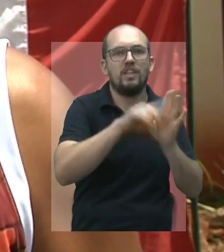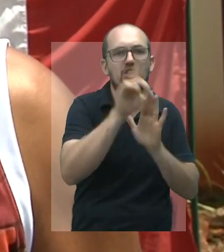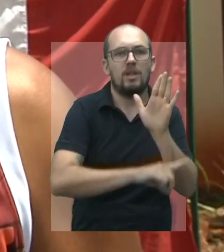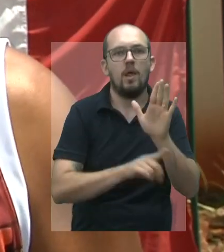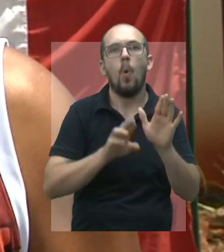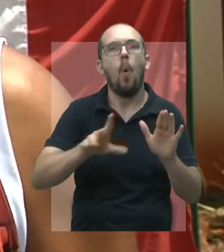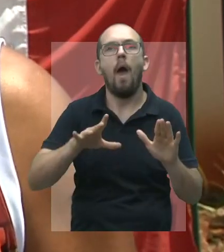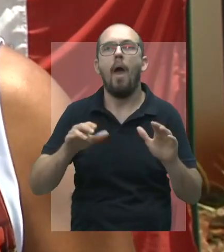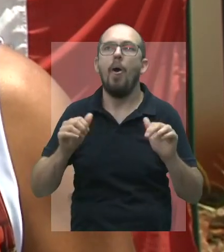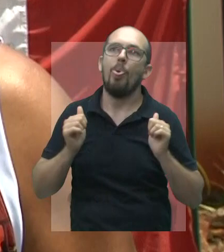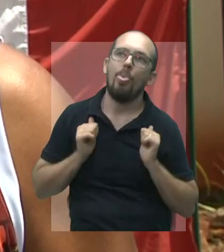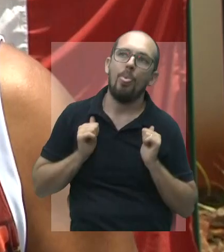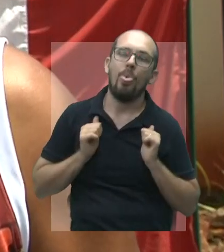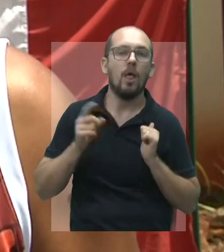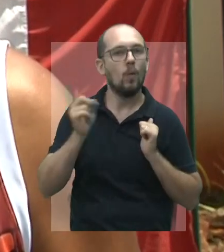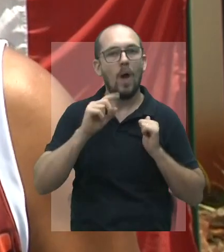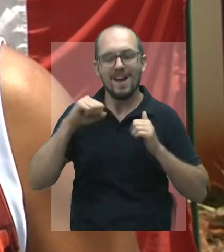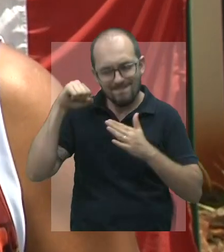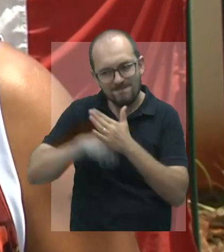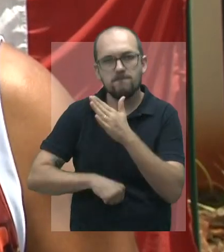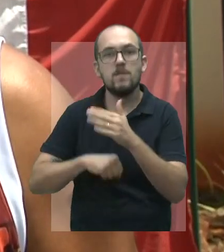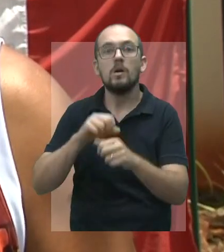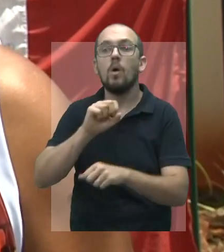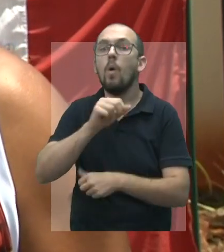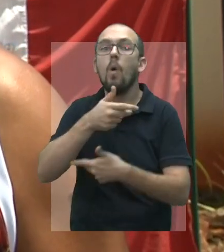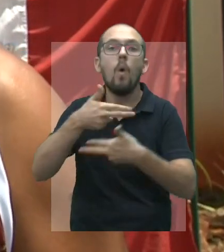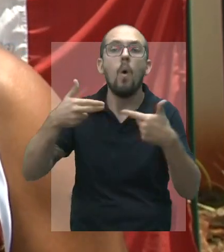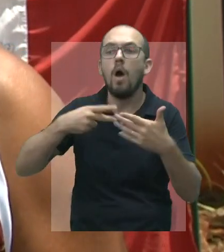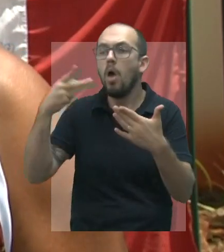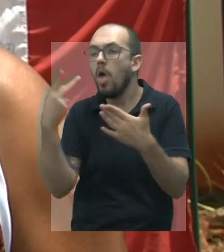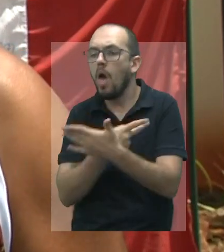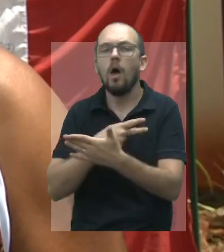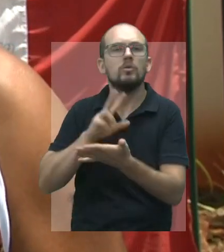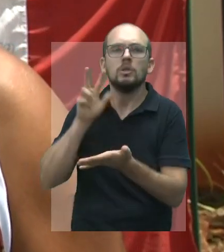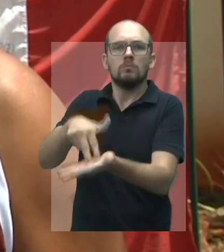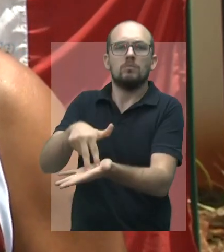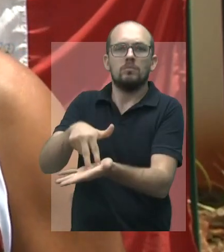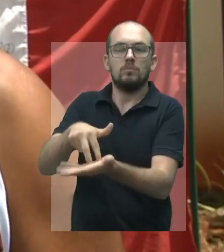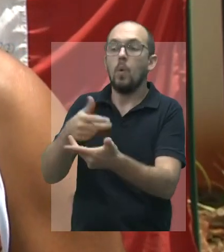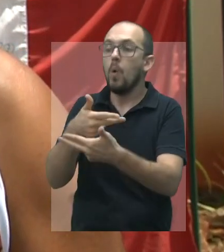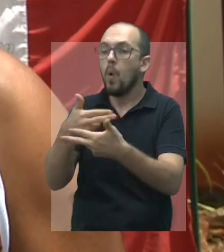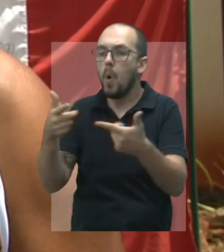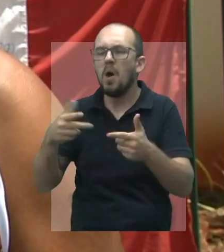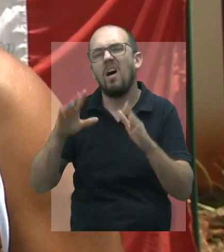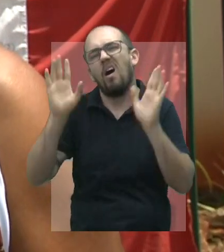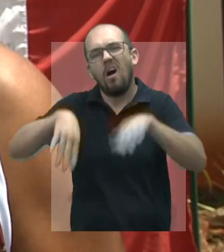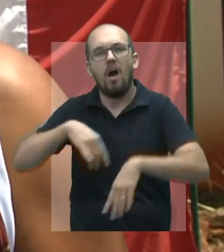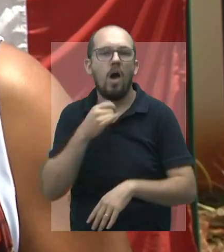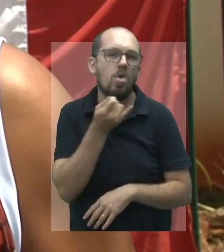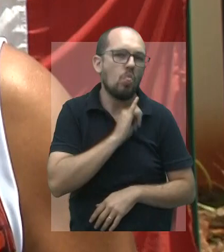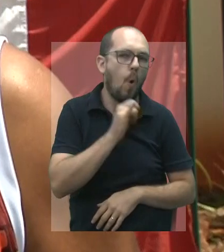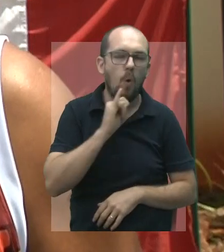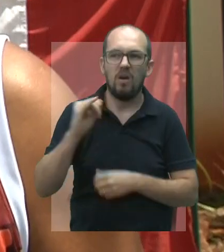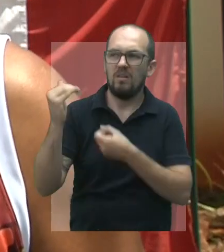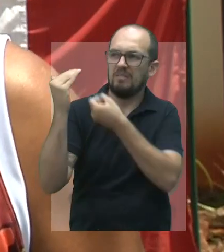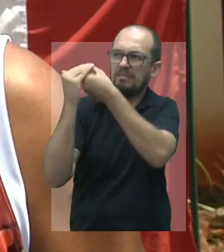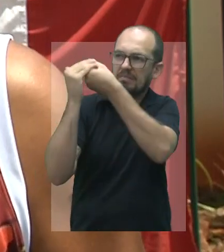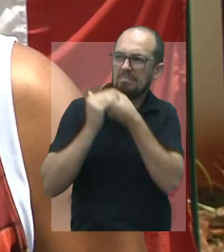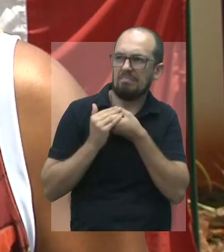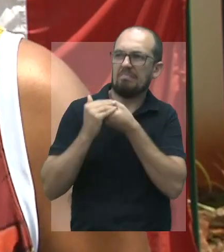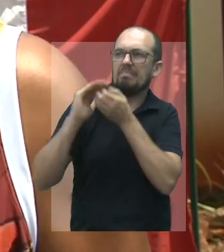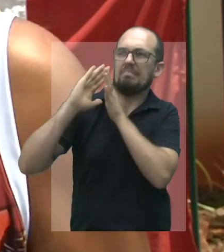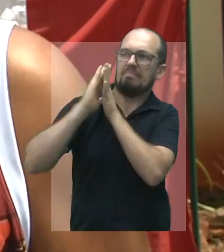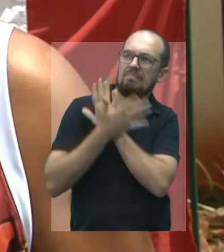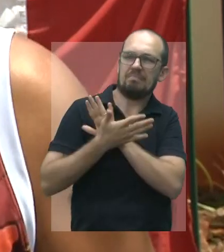vai deixar passar à toa um ato de racismo, nem nada,